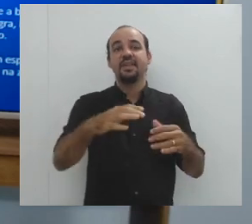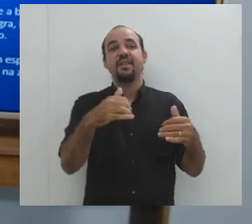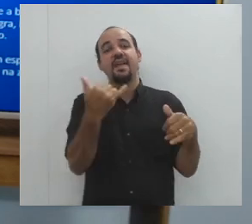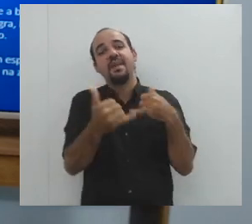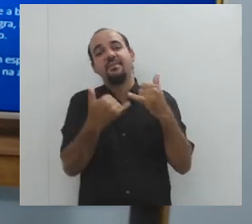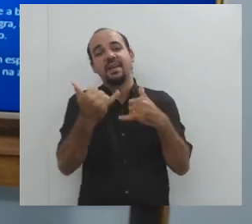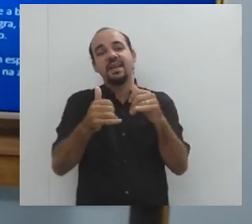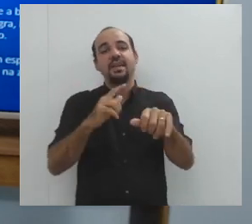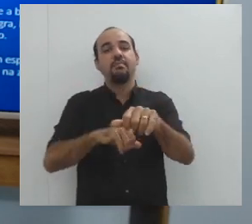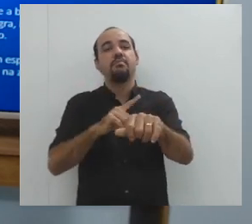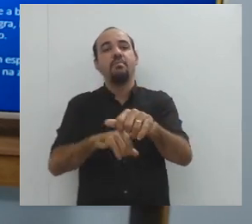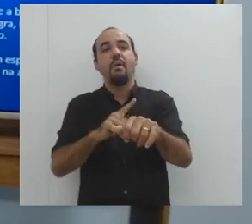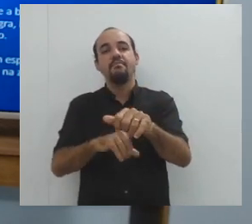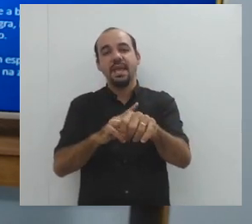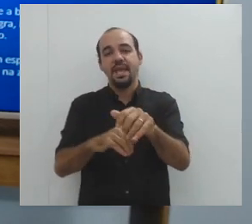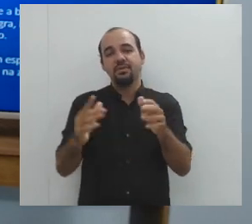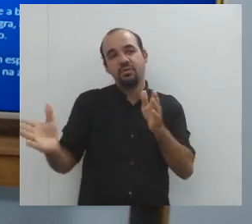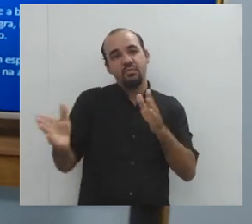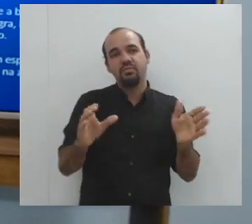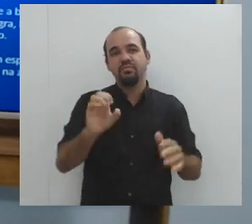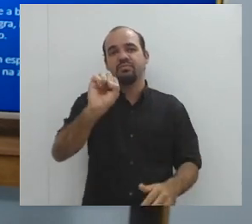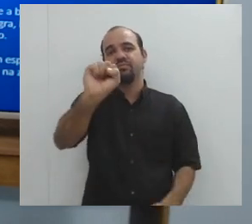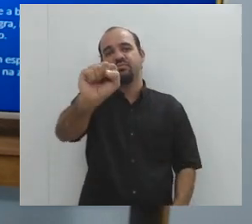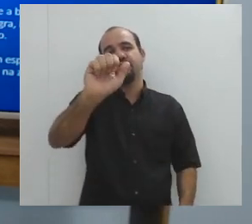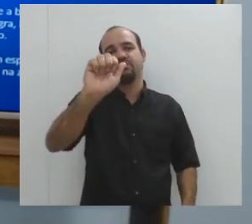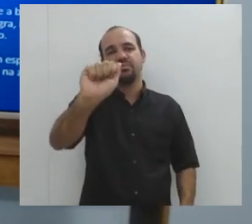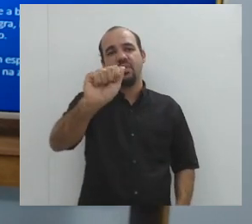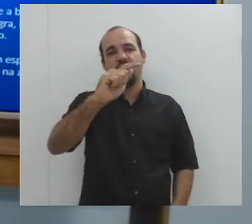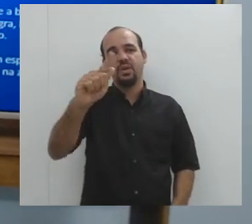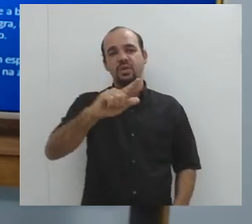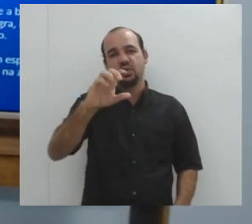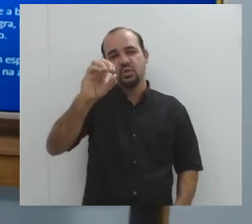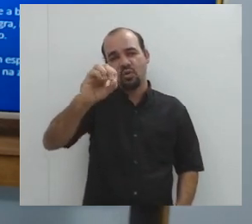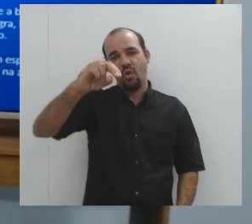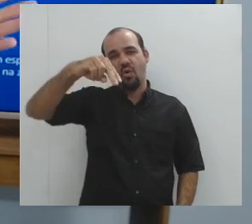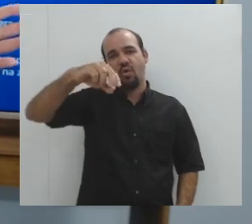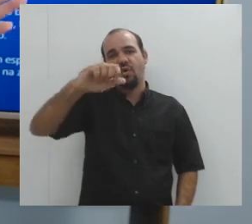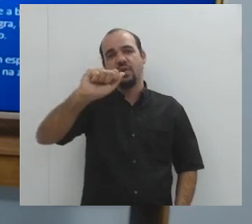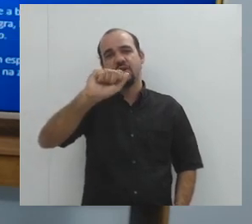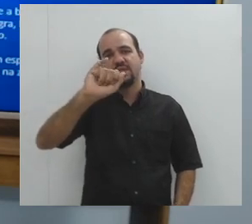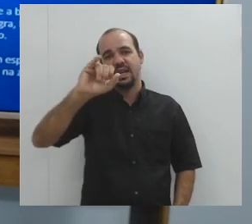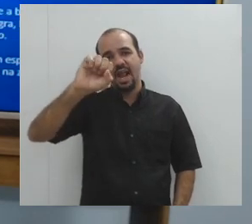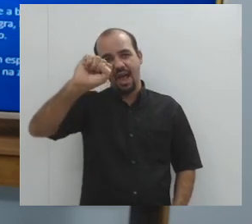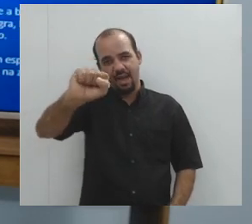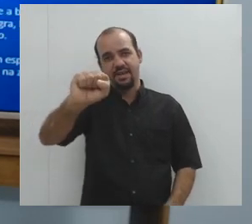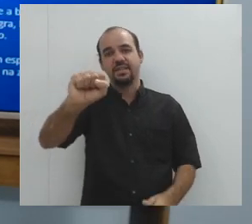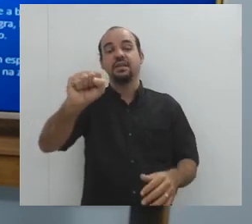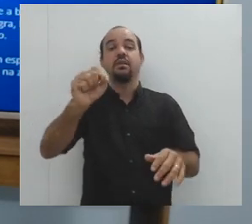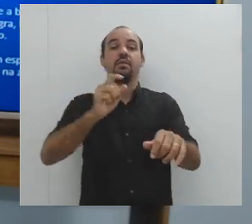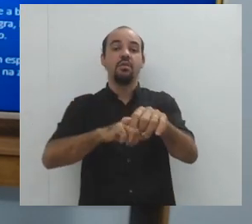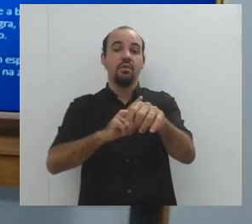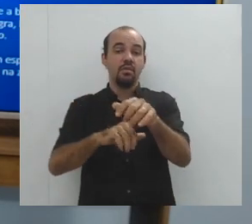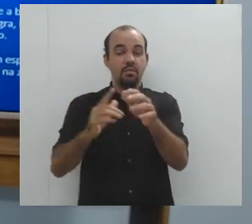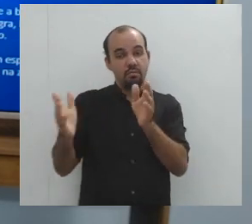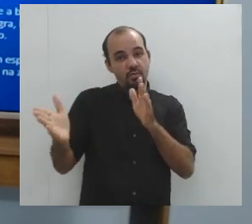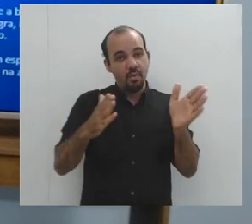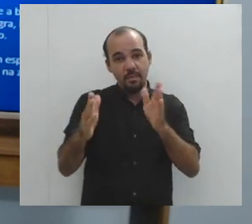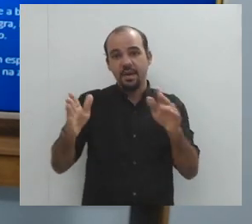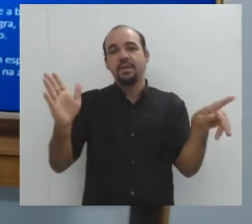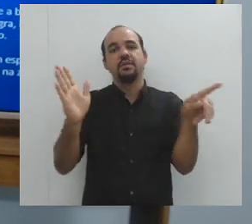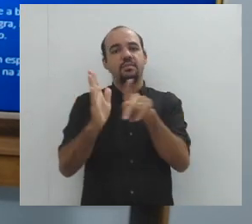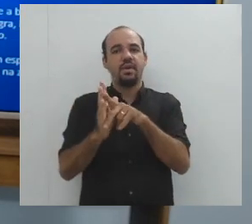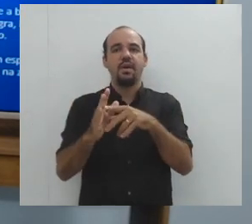chuva. Então, são características dos jogos sazonais, pode ser feito em qualquer área,